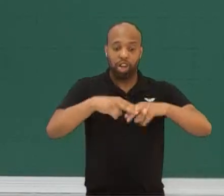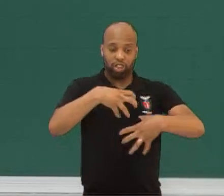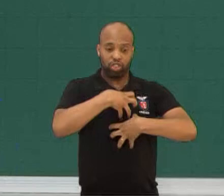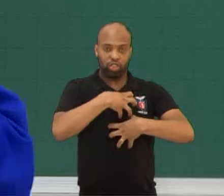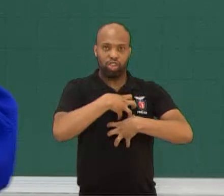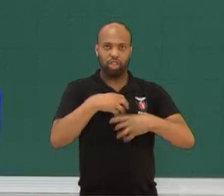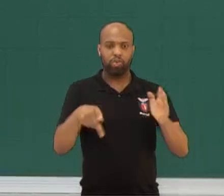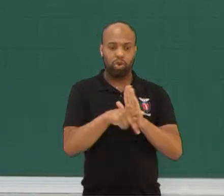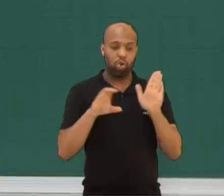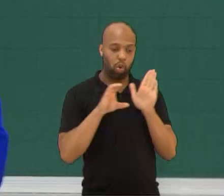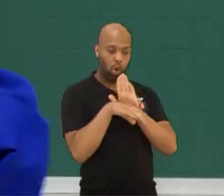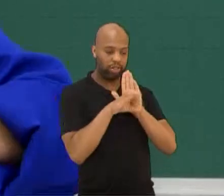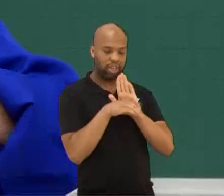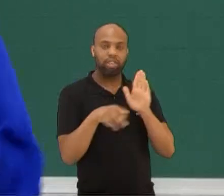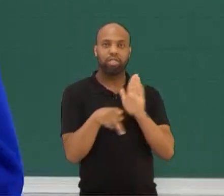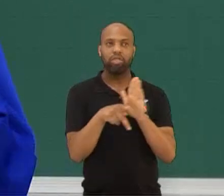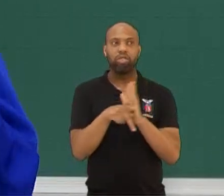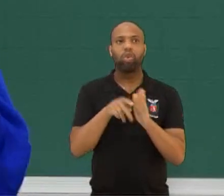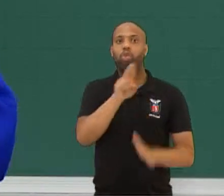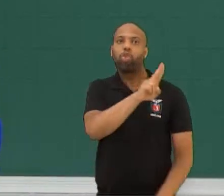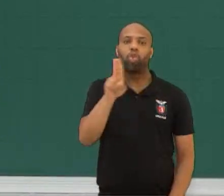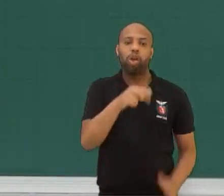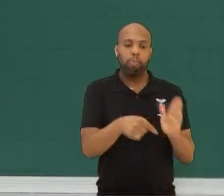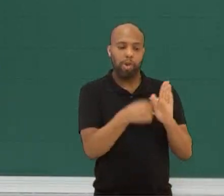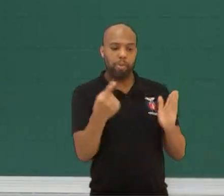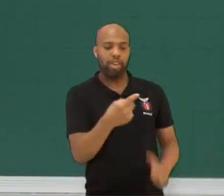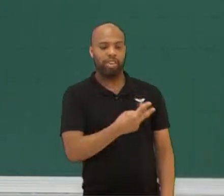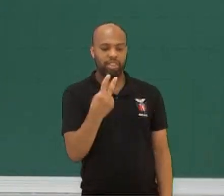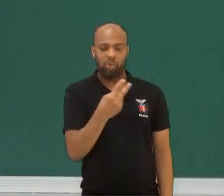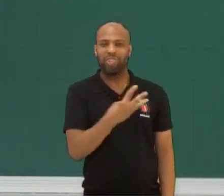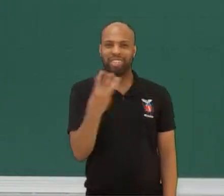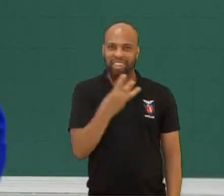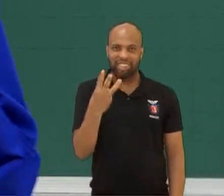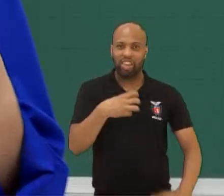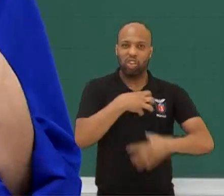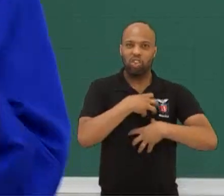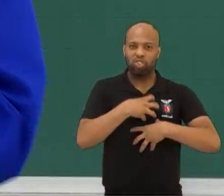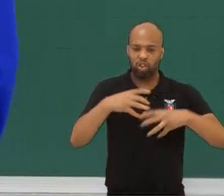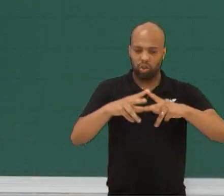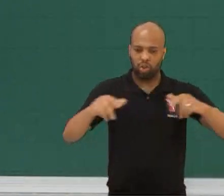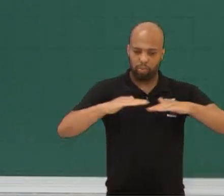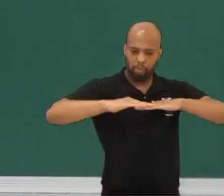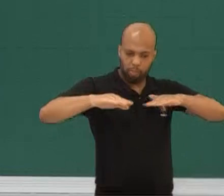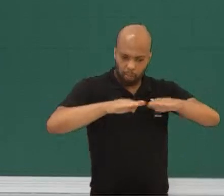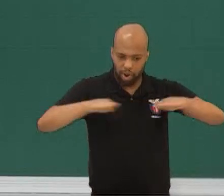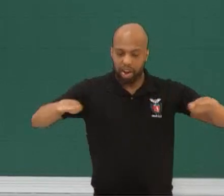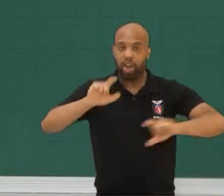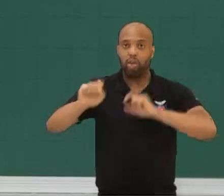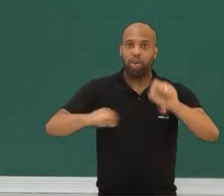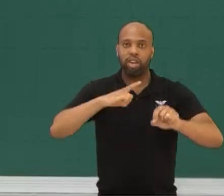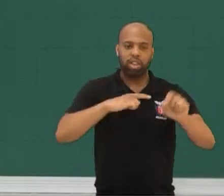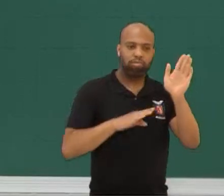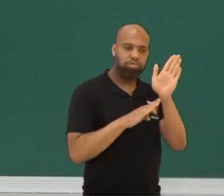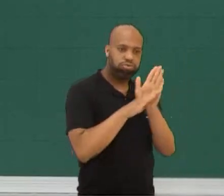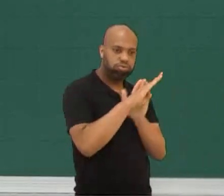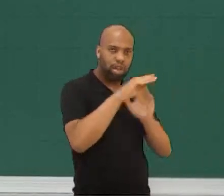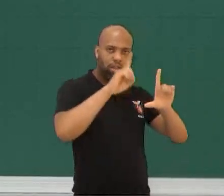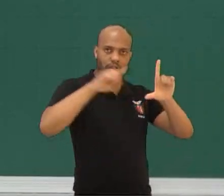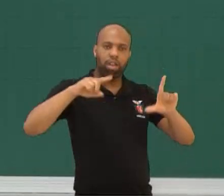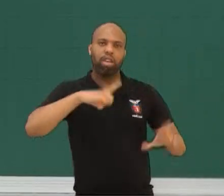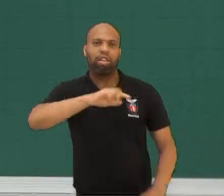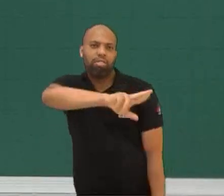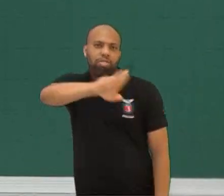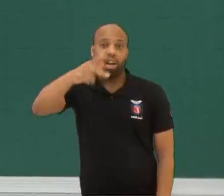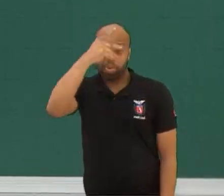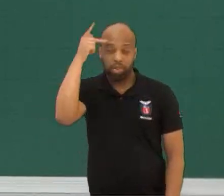da conceituação, da nomenclatura, que primeiro, segundo e terceiro planalto é uma escala crescente. Muitas pessoas falam, eu já